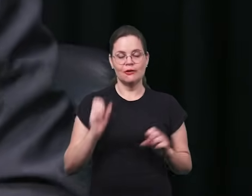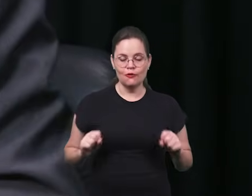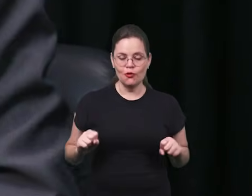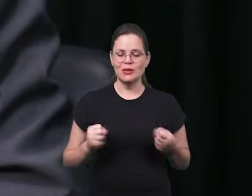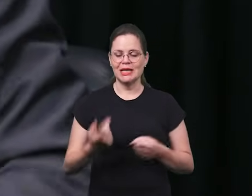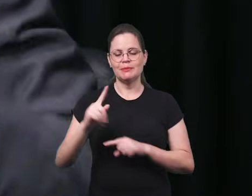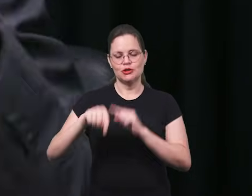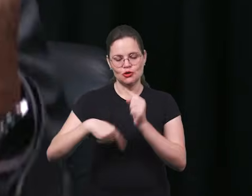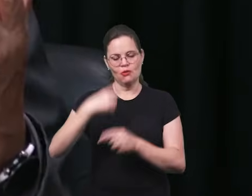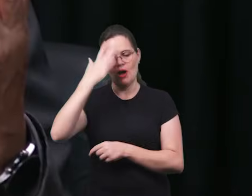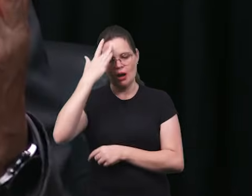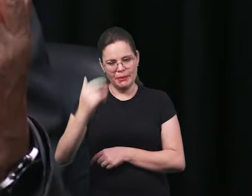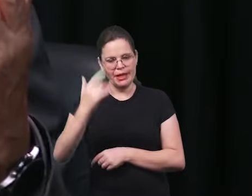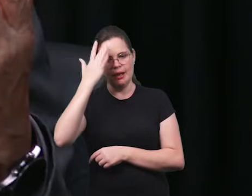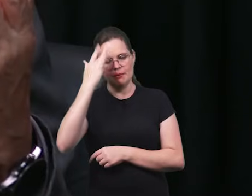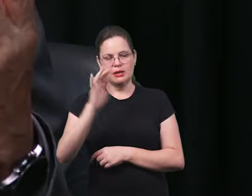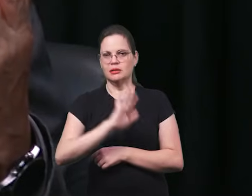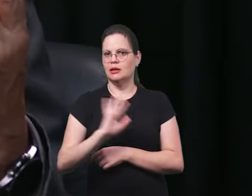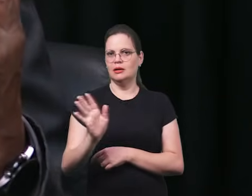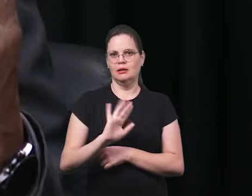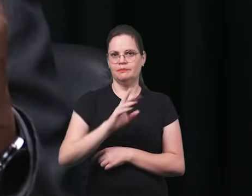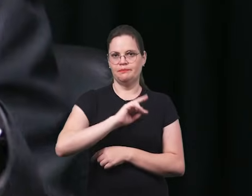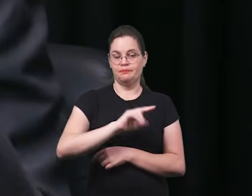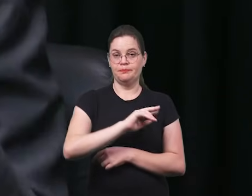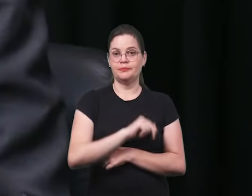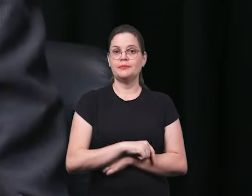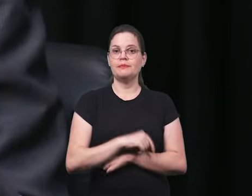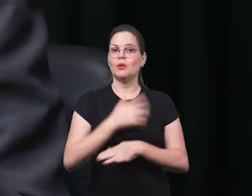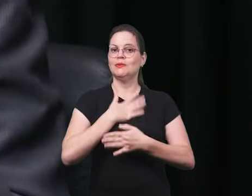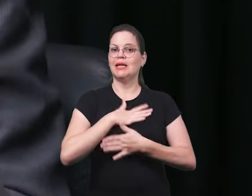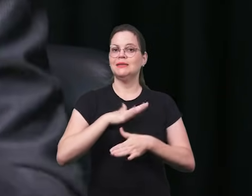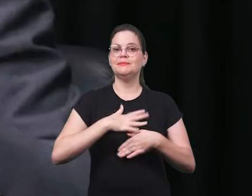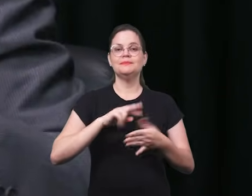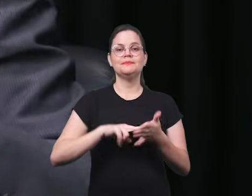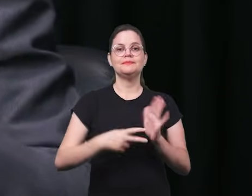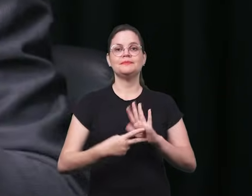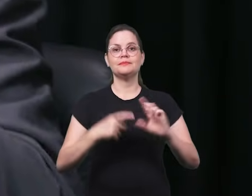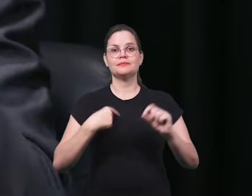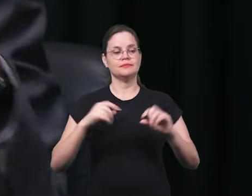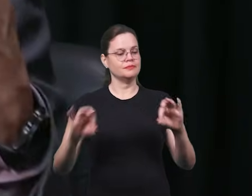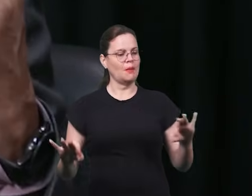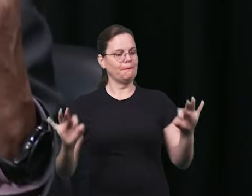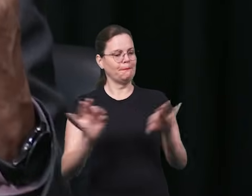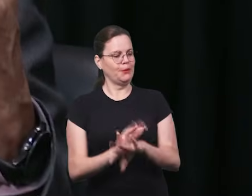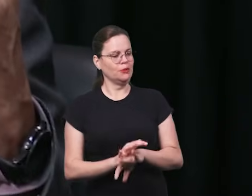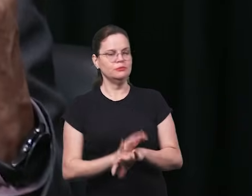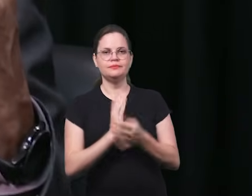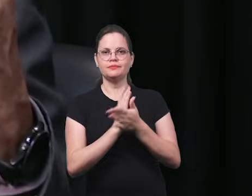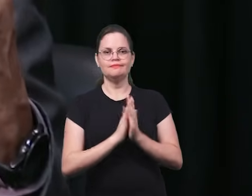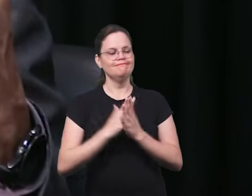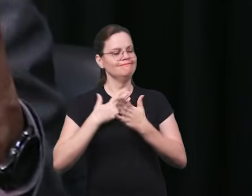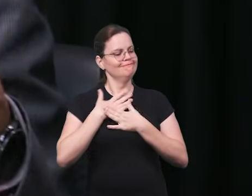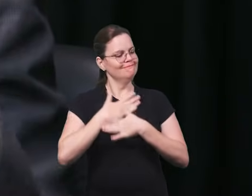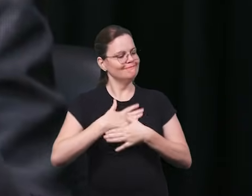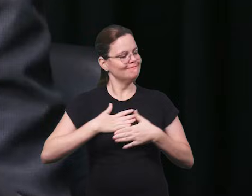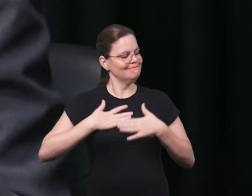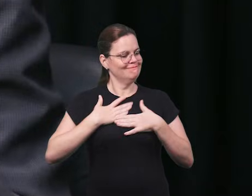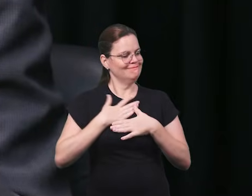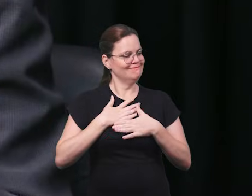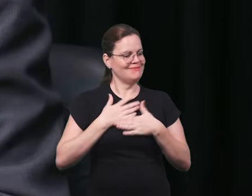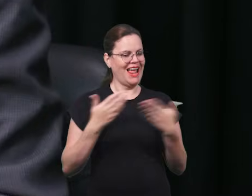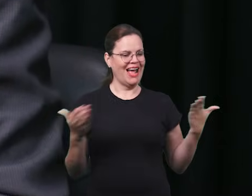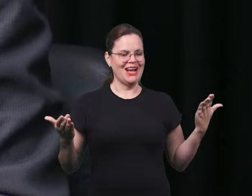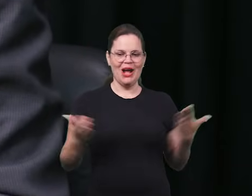forças para começarmos o dia seguinte, né? O descanso aqui ele acabou o que ele tinha que fazer e ele